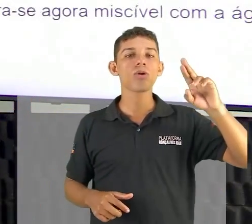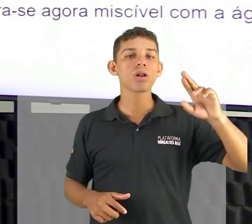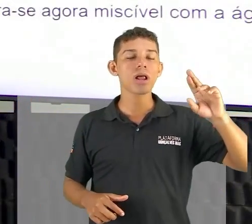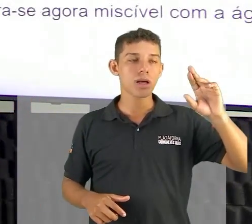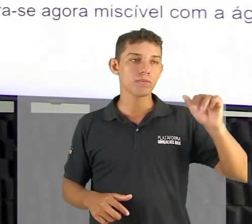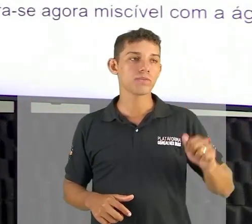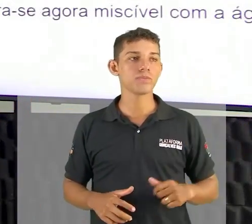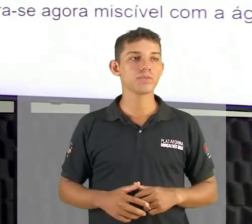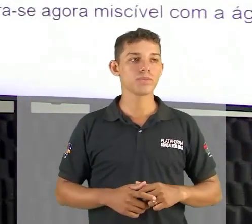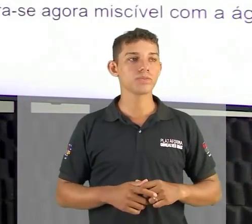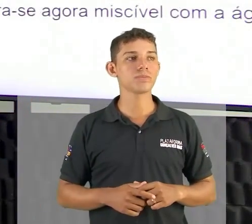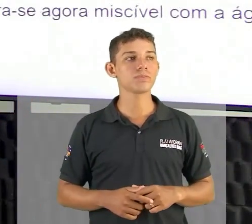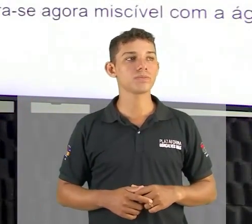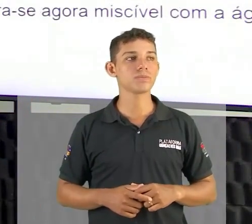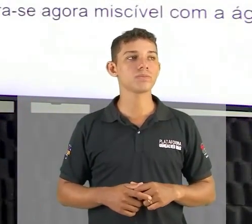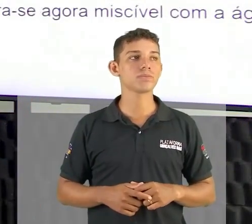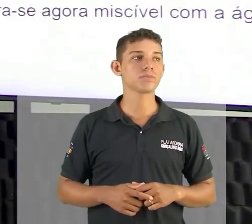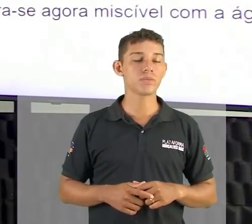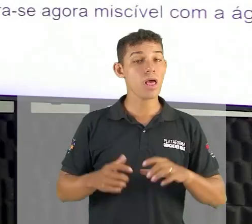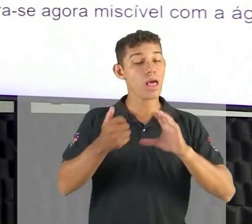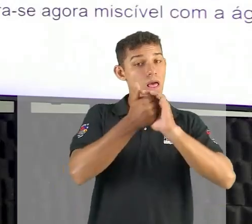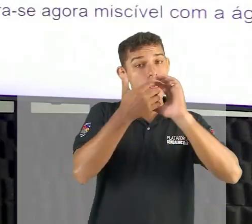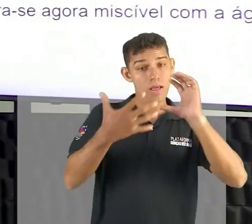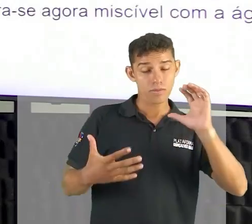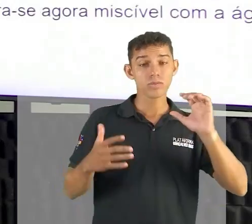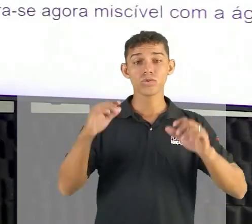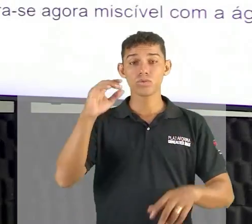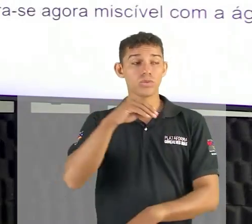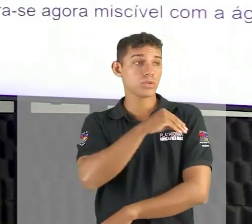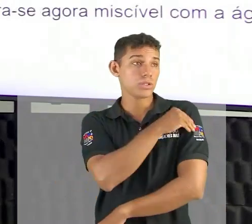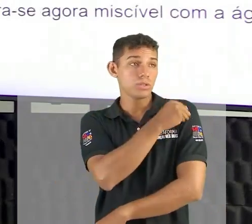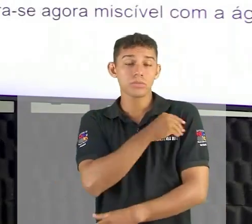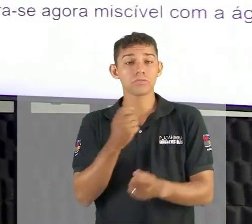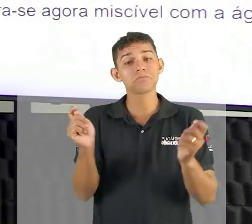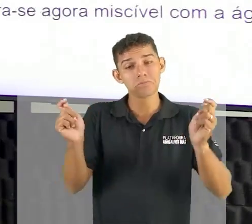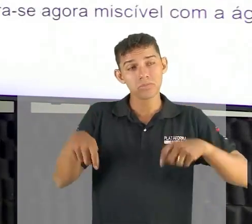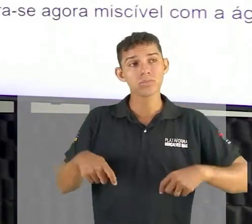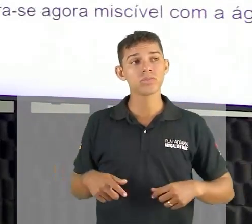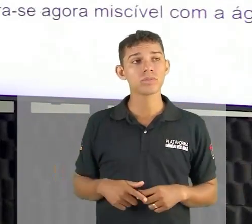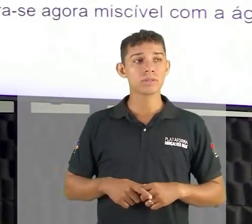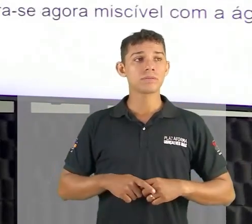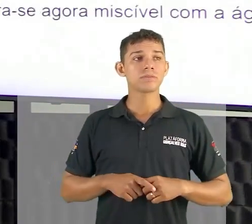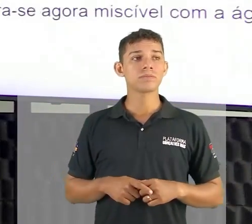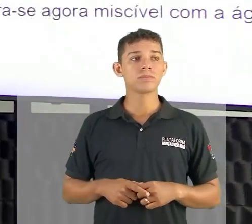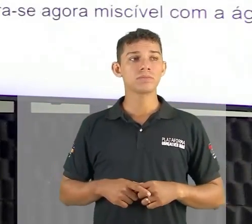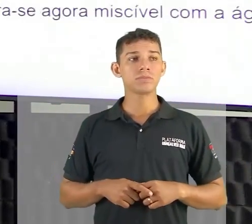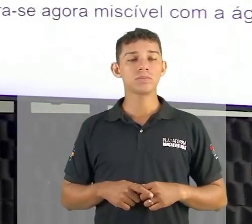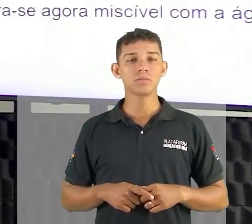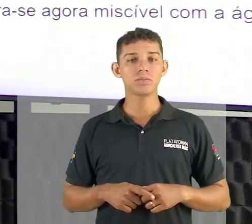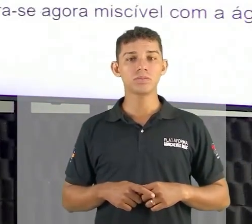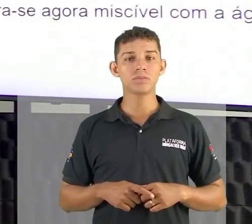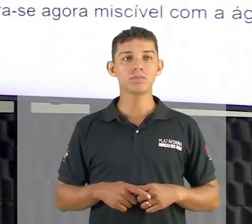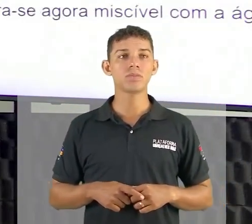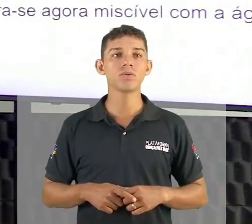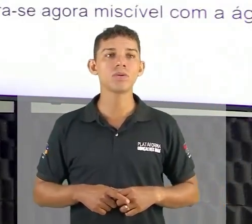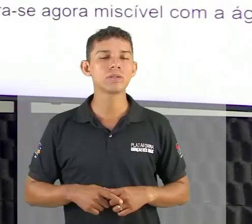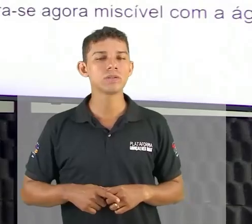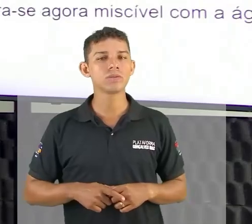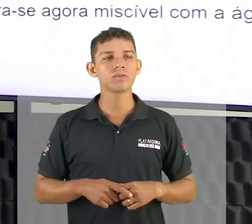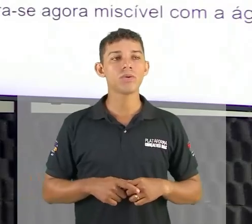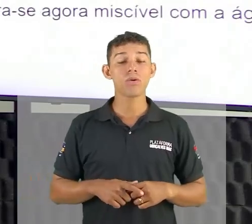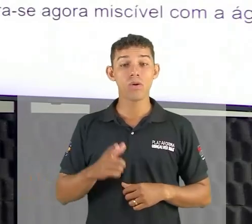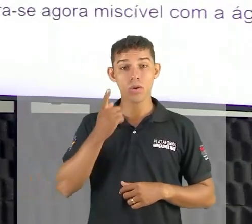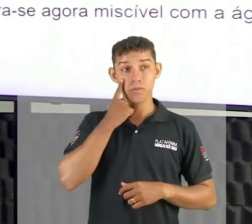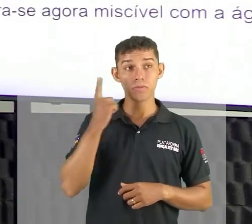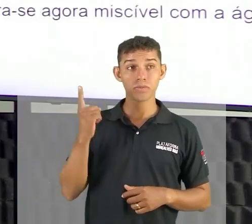aqui, anfifílica, do etanol, dá para ele essa capacidade. É por isso que o texto fala bem aqui para você, olha, o